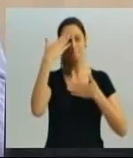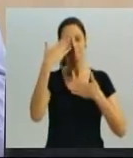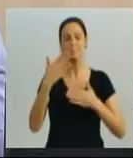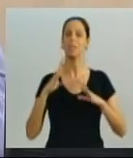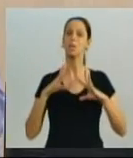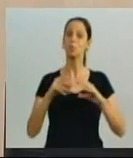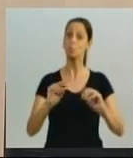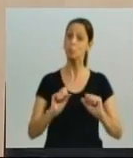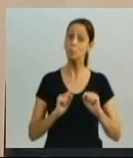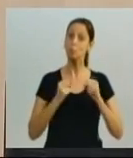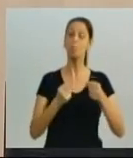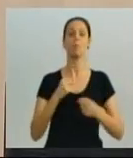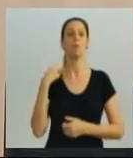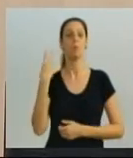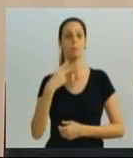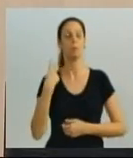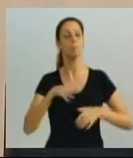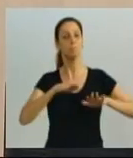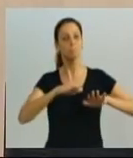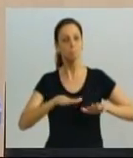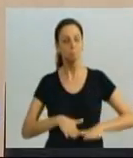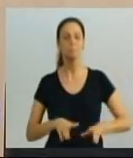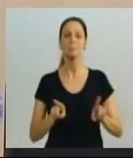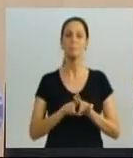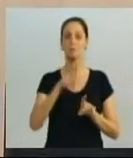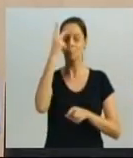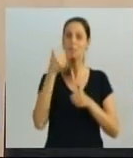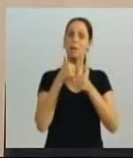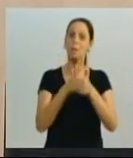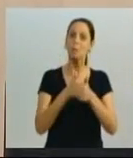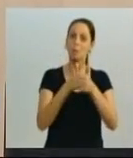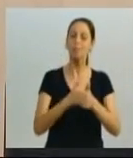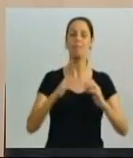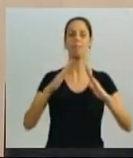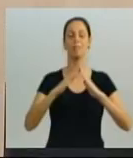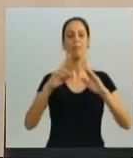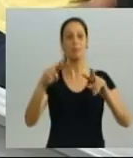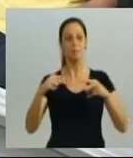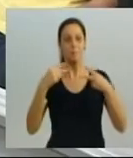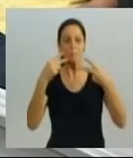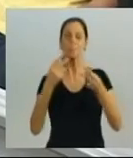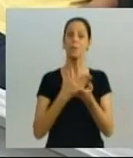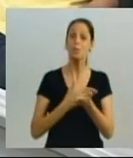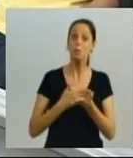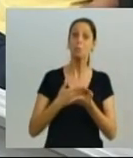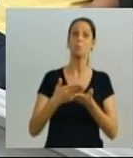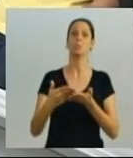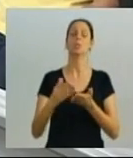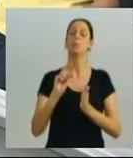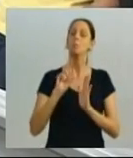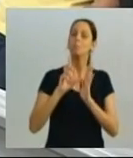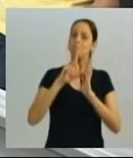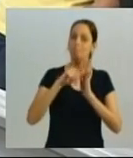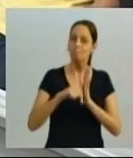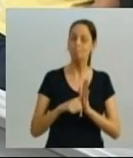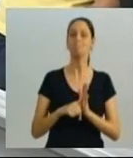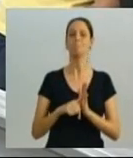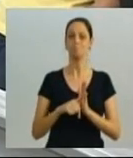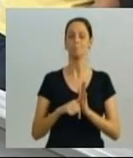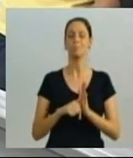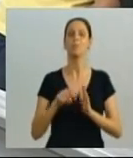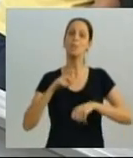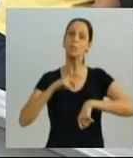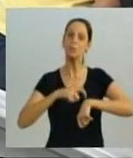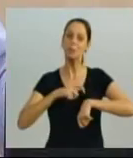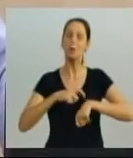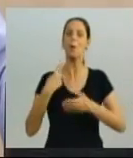dos senhores vereadores, esclarecer para quem está nos acompanhando em casa, de que começamos um pouco mais tarde do que o previsto, 19 horas,